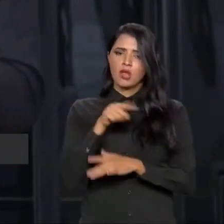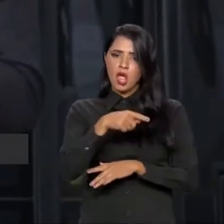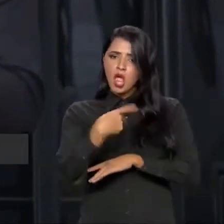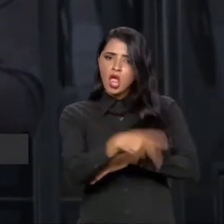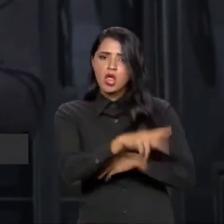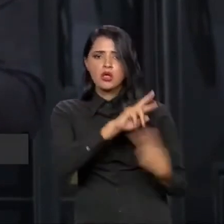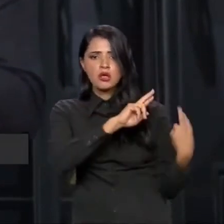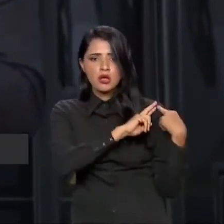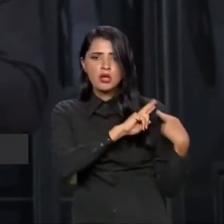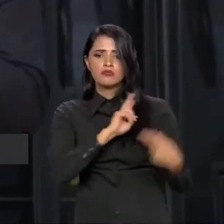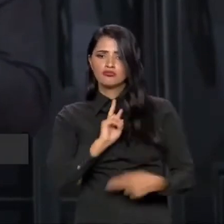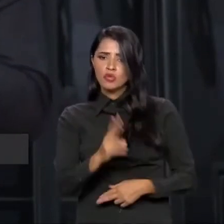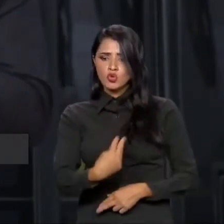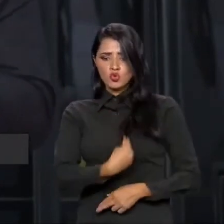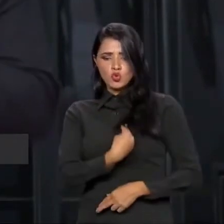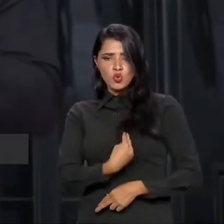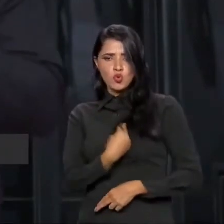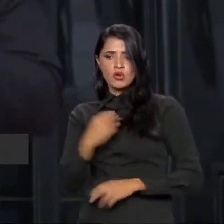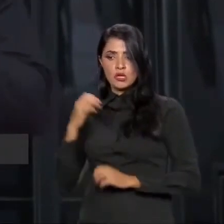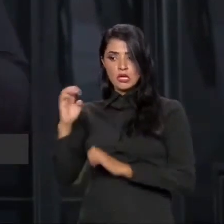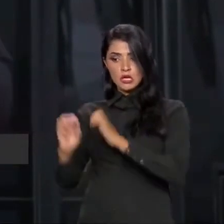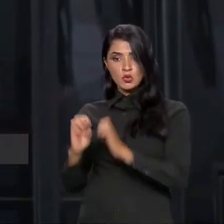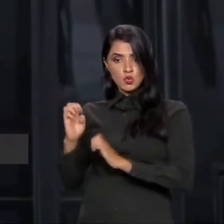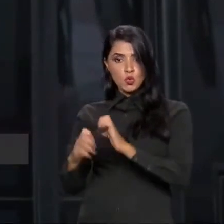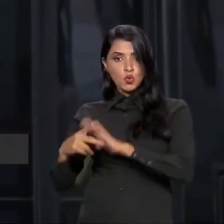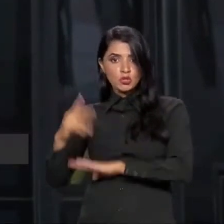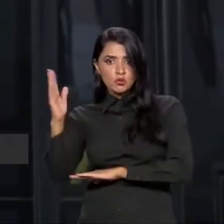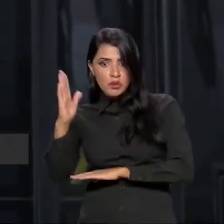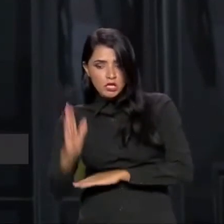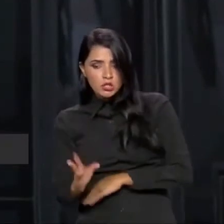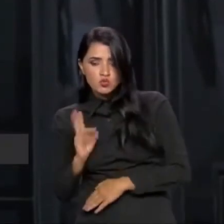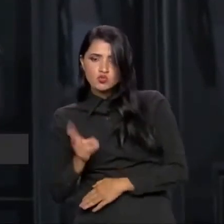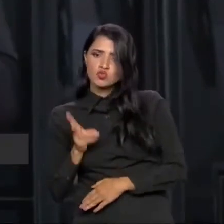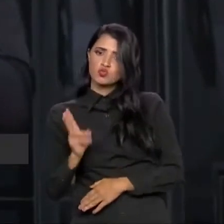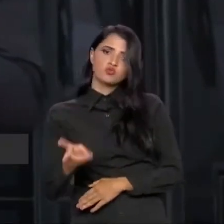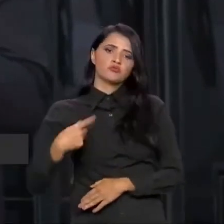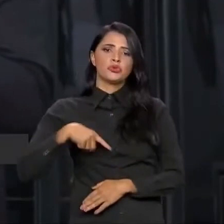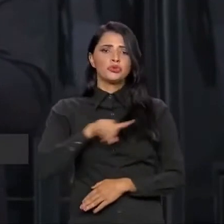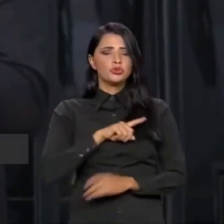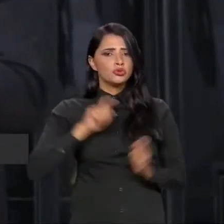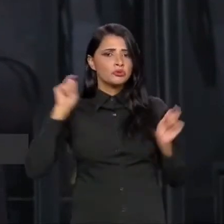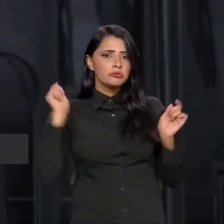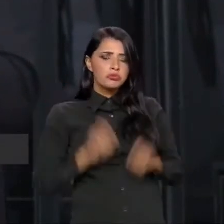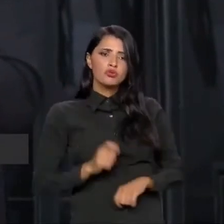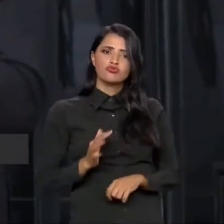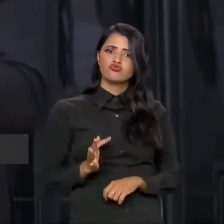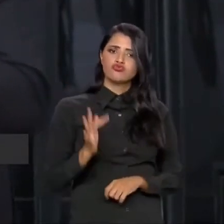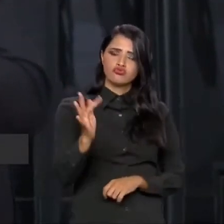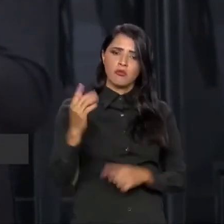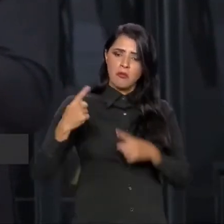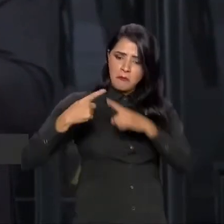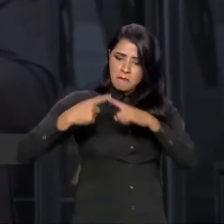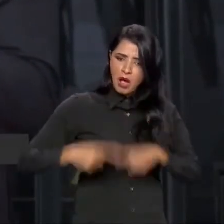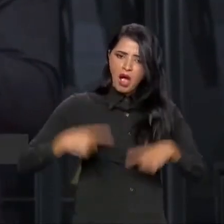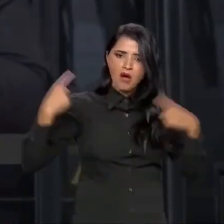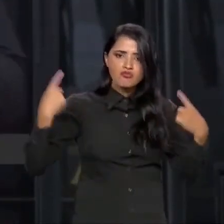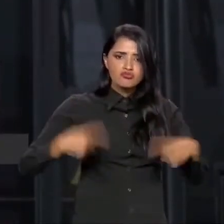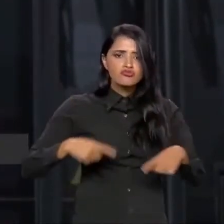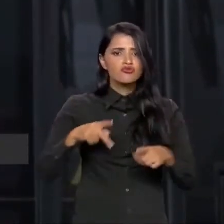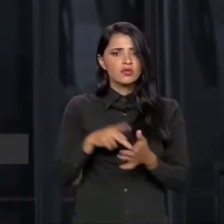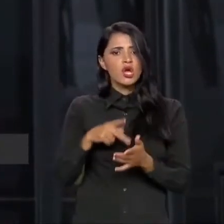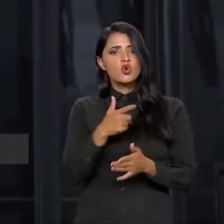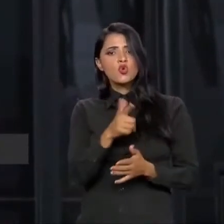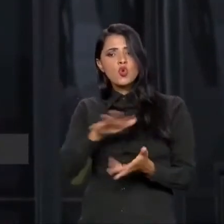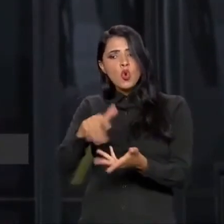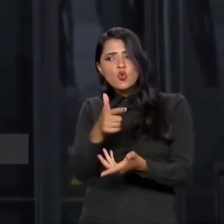a sobrevivência da indústria brasileira para que a gente possa um dia ser competitivo com o